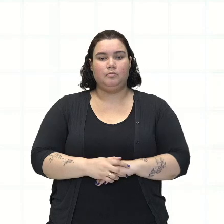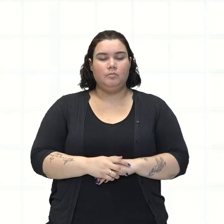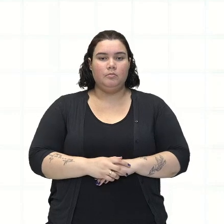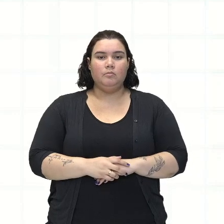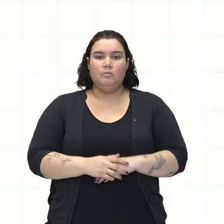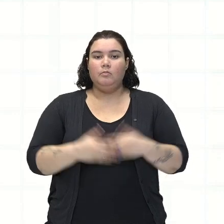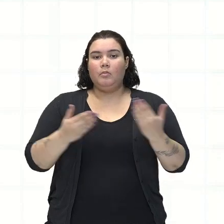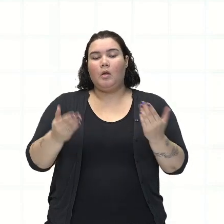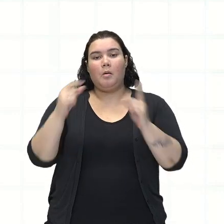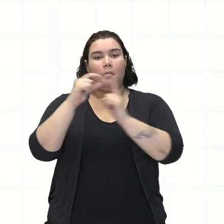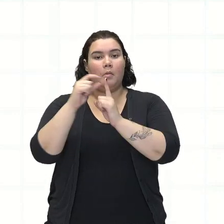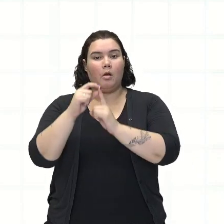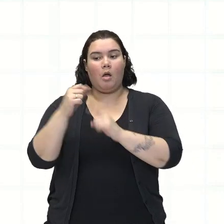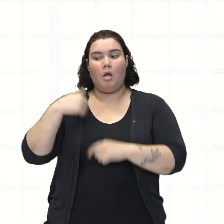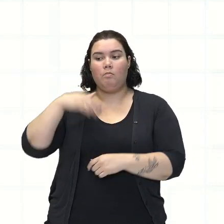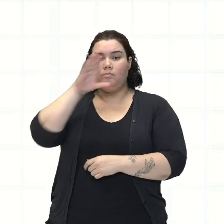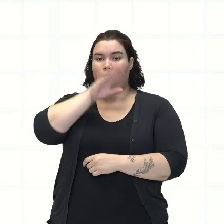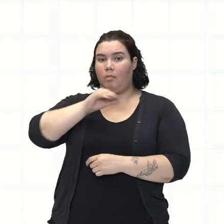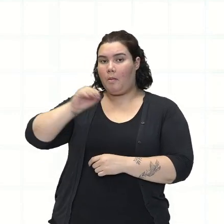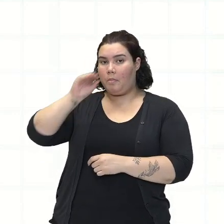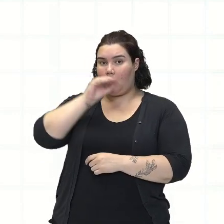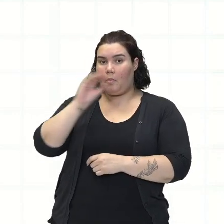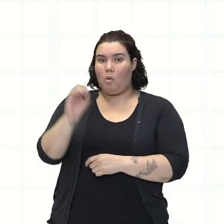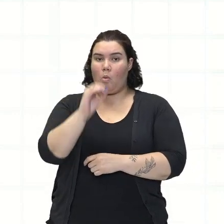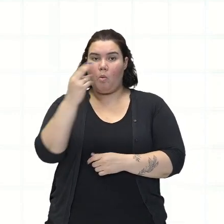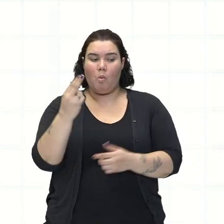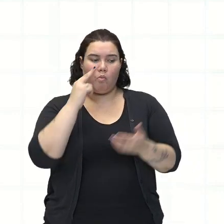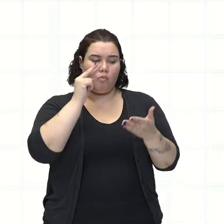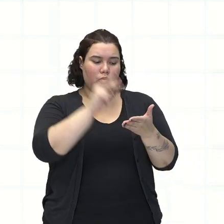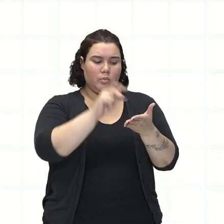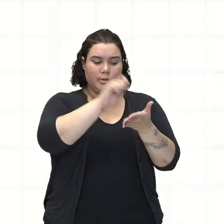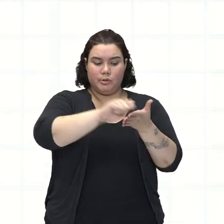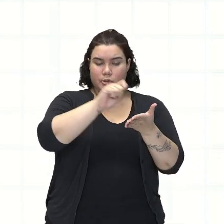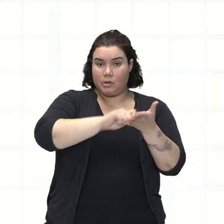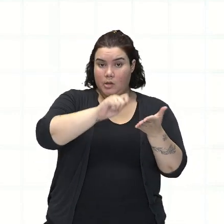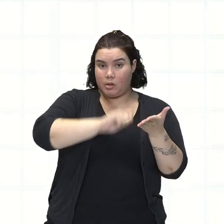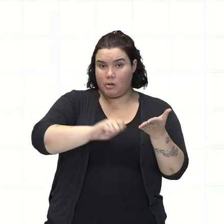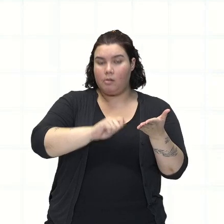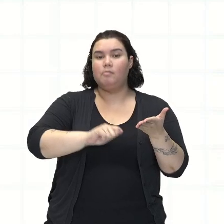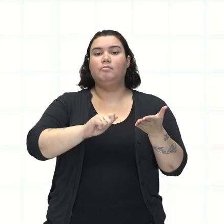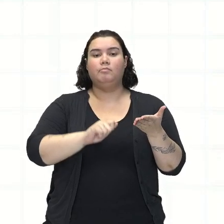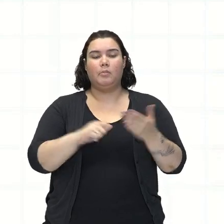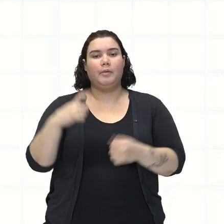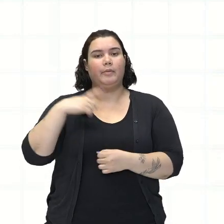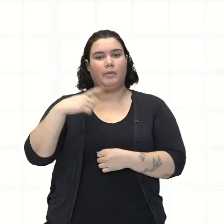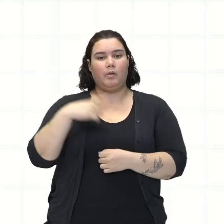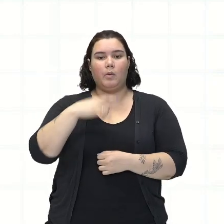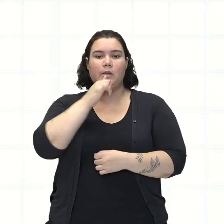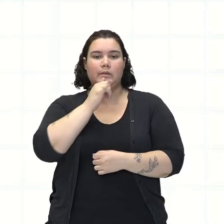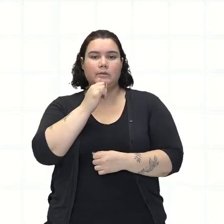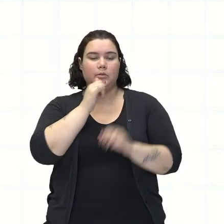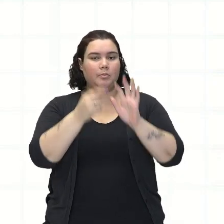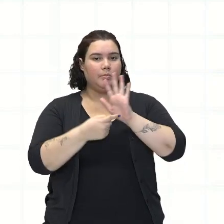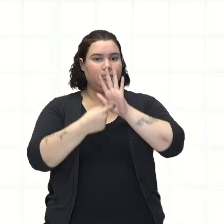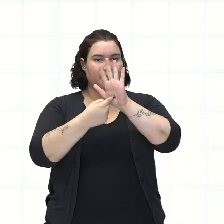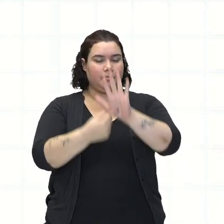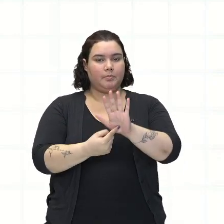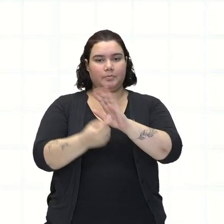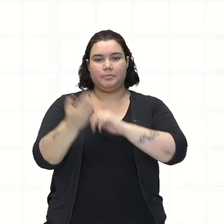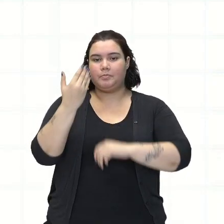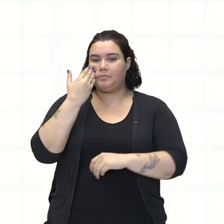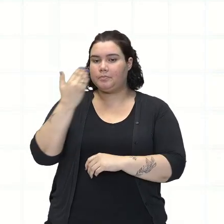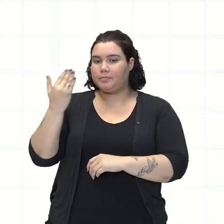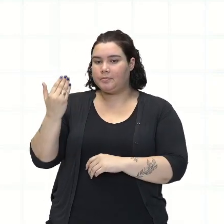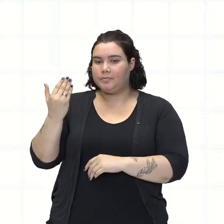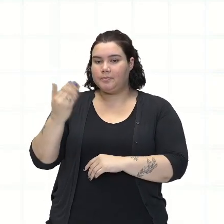elas verbalizadas oralmente ou de forma escrita, nós vamos ter aí o nosso exemplo de linguagem